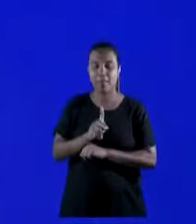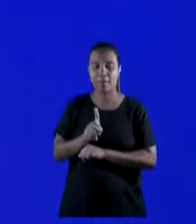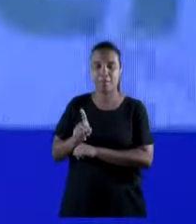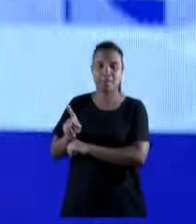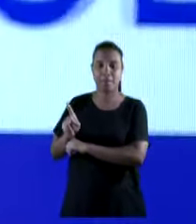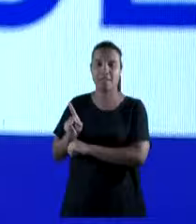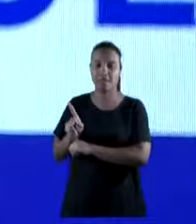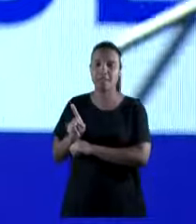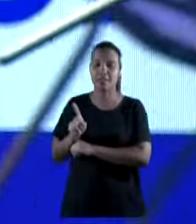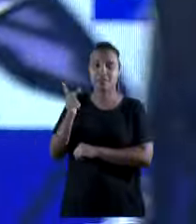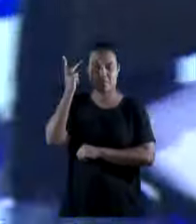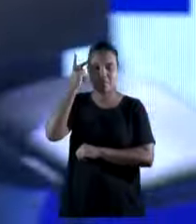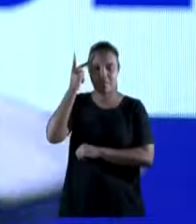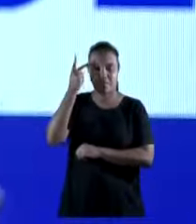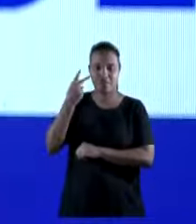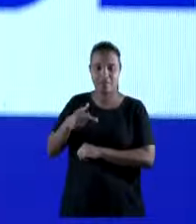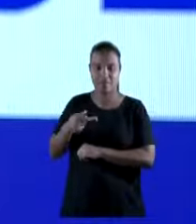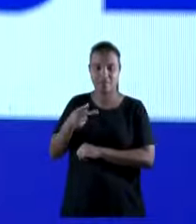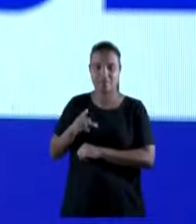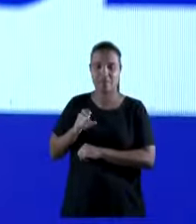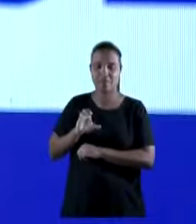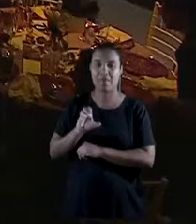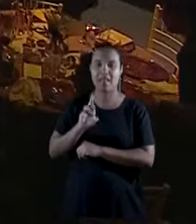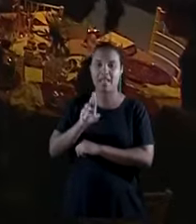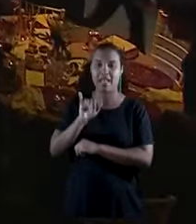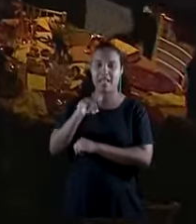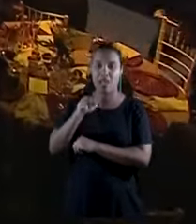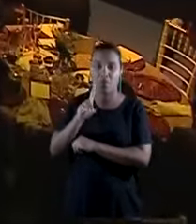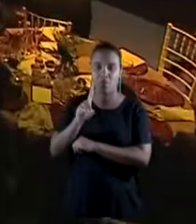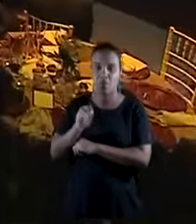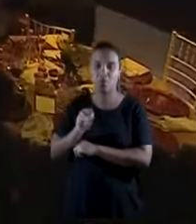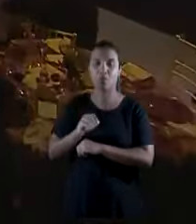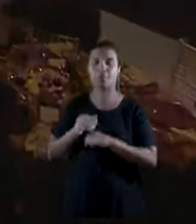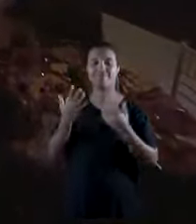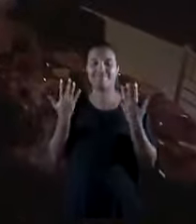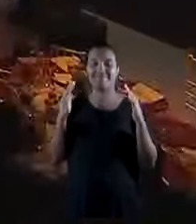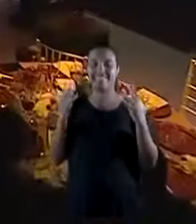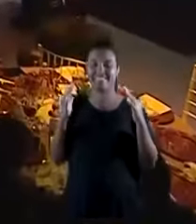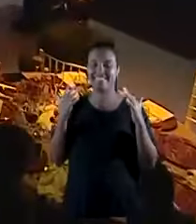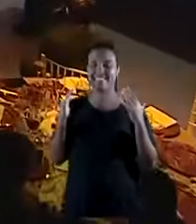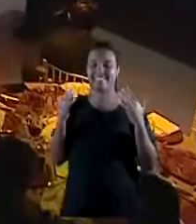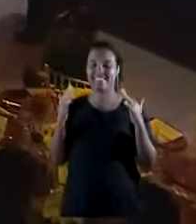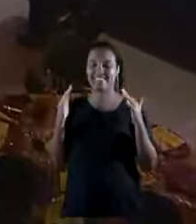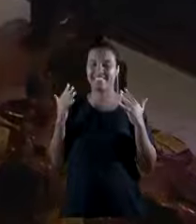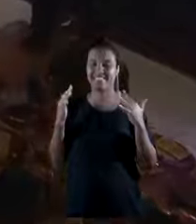Federação Paulista de Futebol, Reinaldo Carneiro Bastos. Palmas.